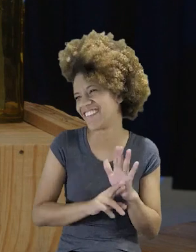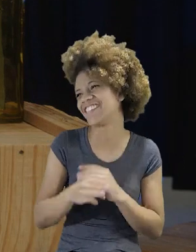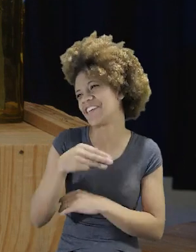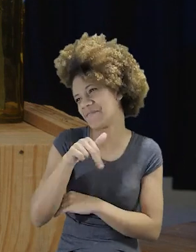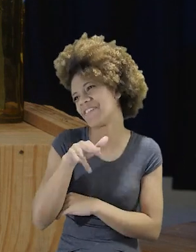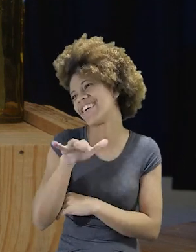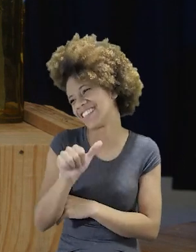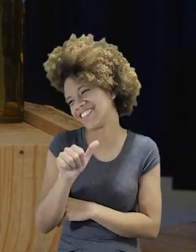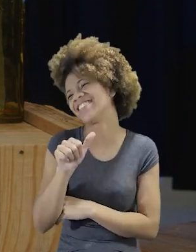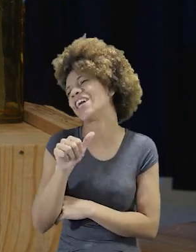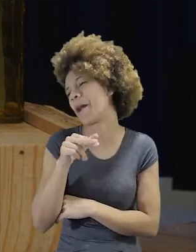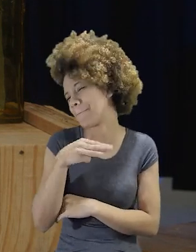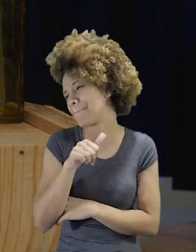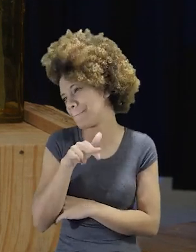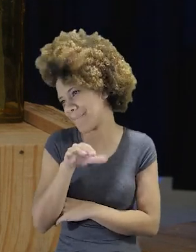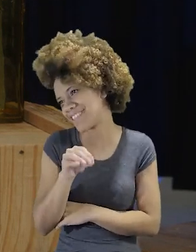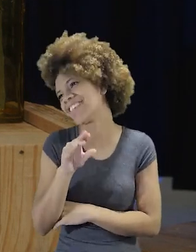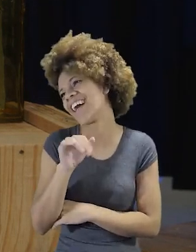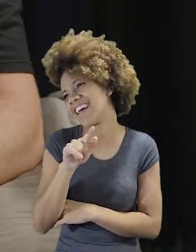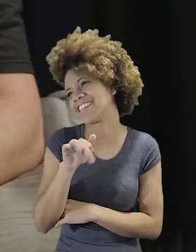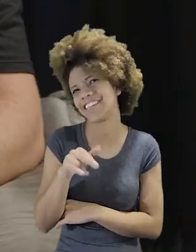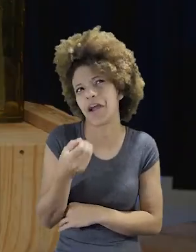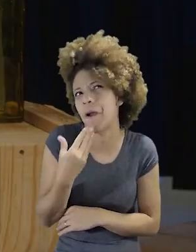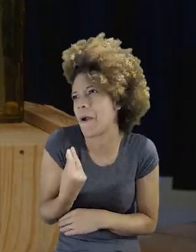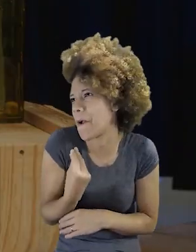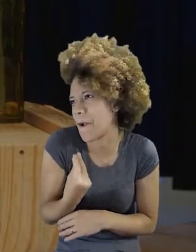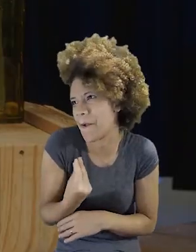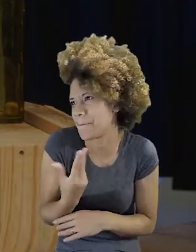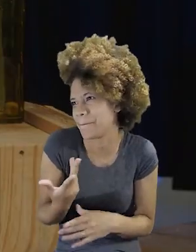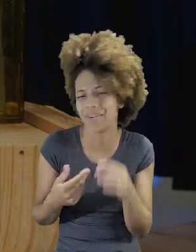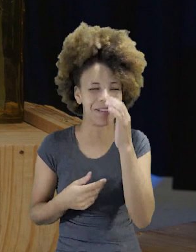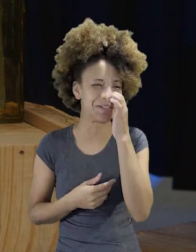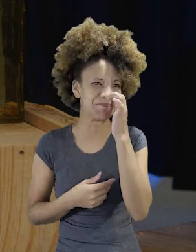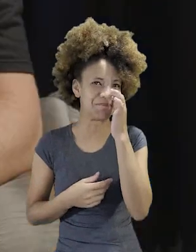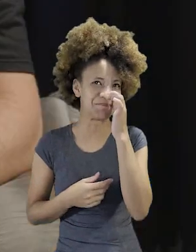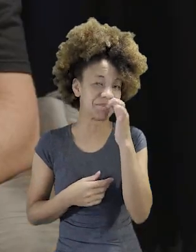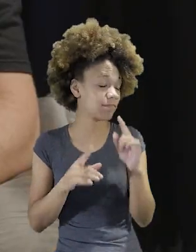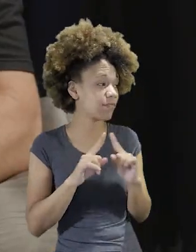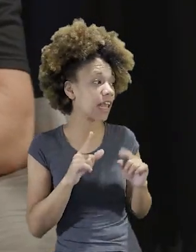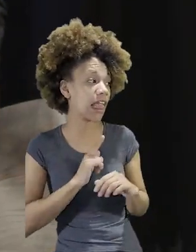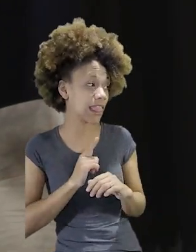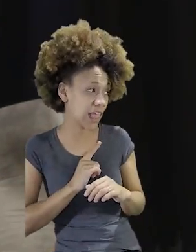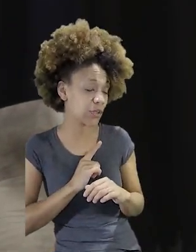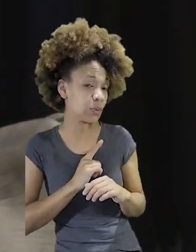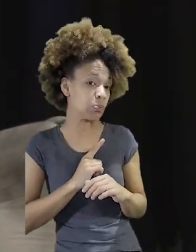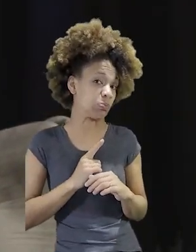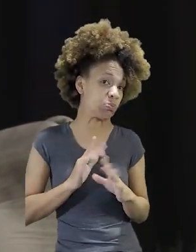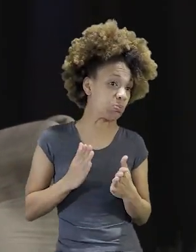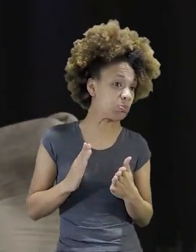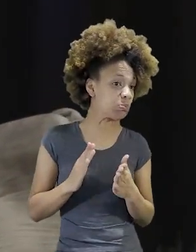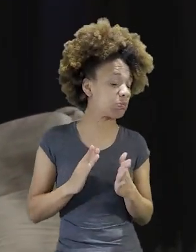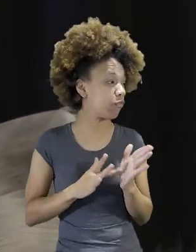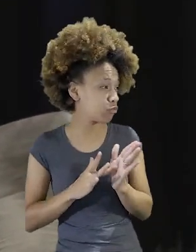era apresentada pelo site pelo Márcio Garcia Quais as chances de ser bom tá ligado Então mas tem mas porque assim porque a